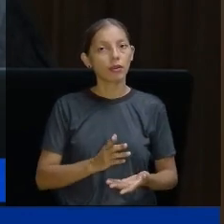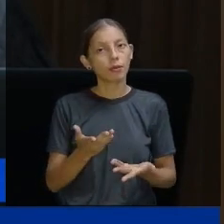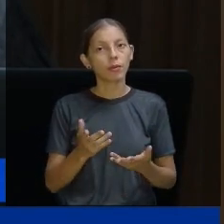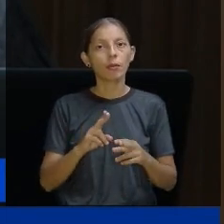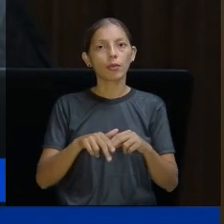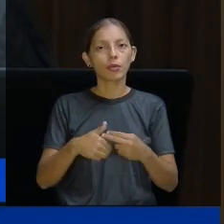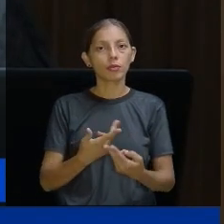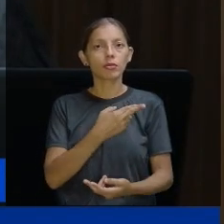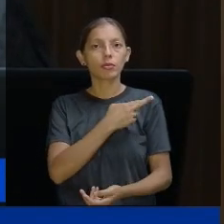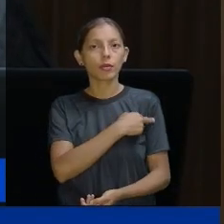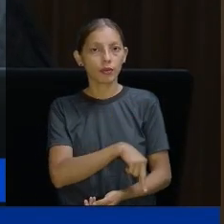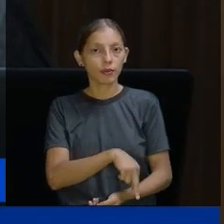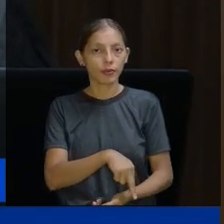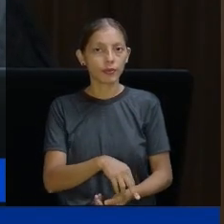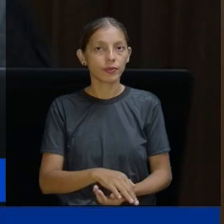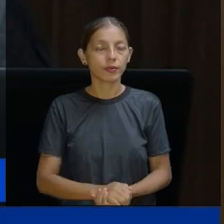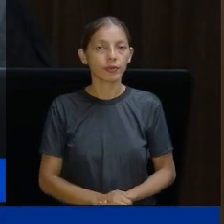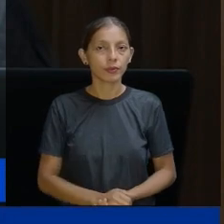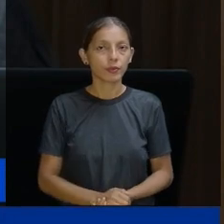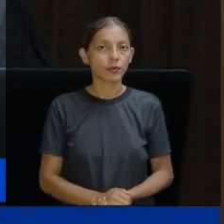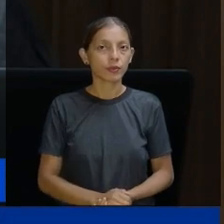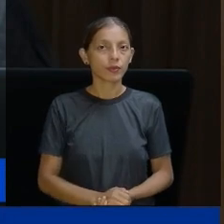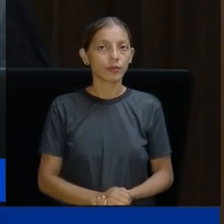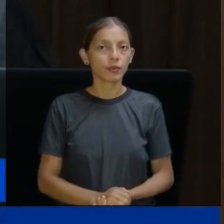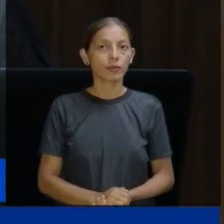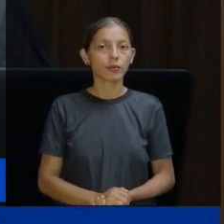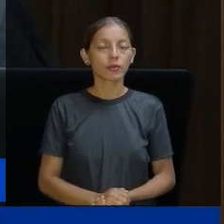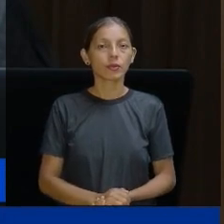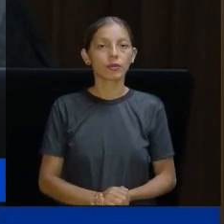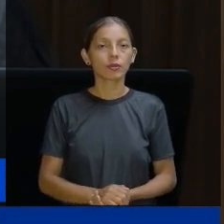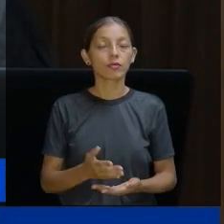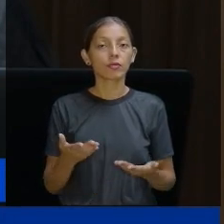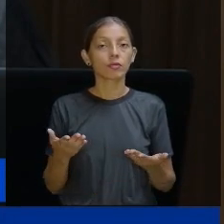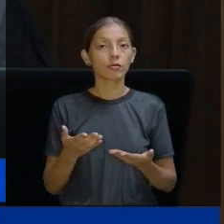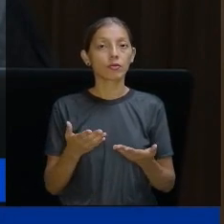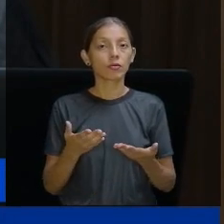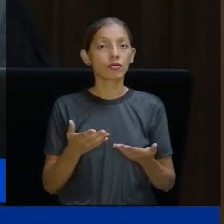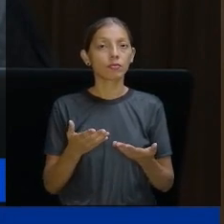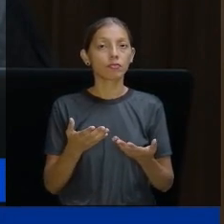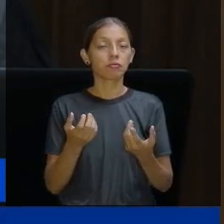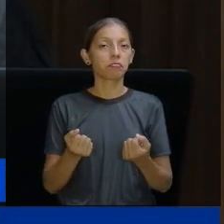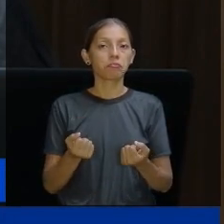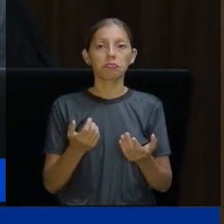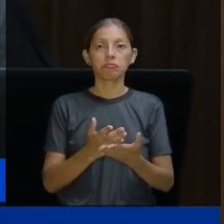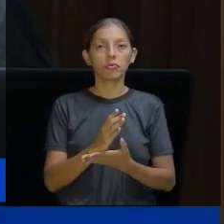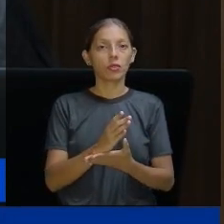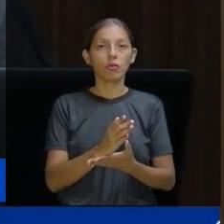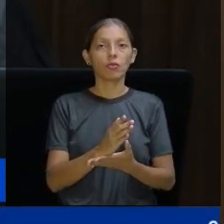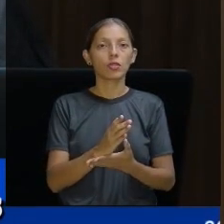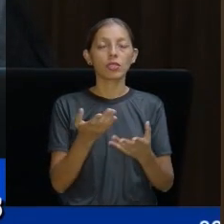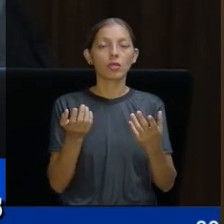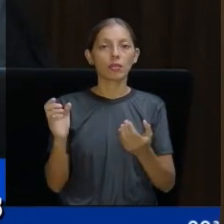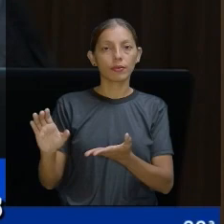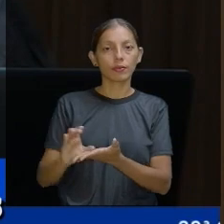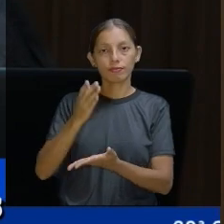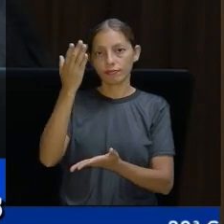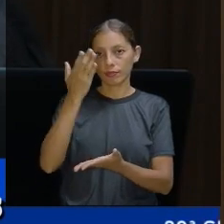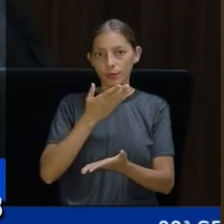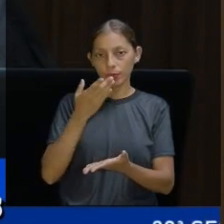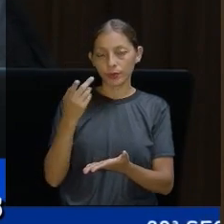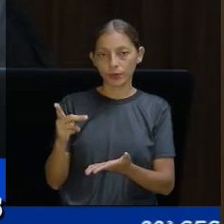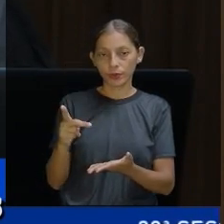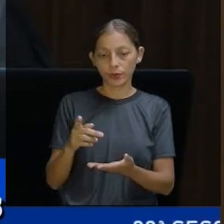contas. Desta forma, o acordo, segundo ele entende, que desaprovou as contas, em sequência, a